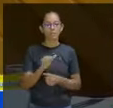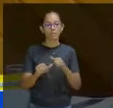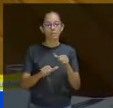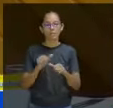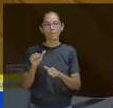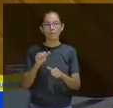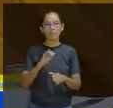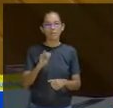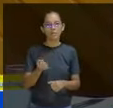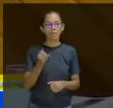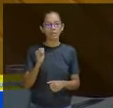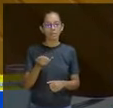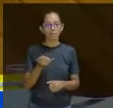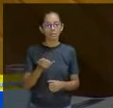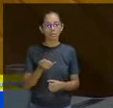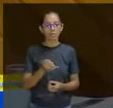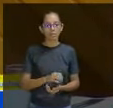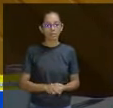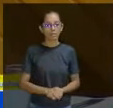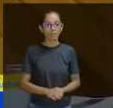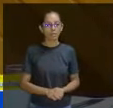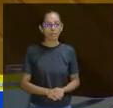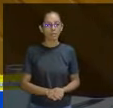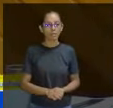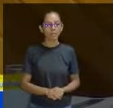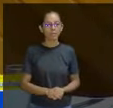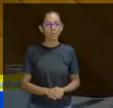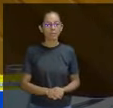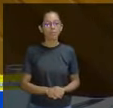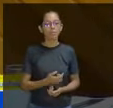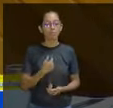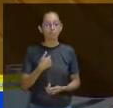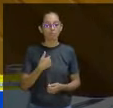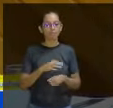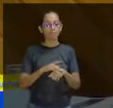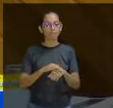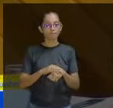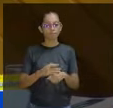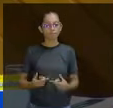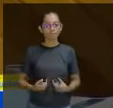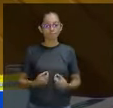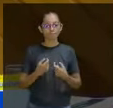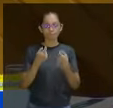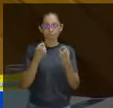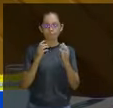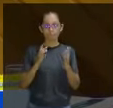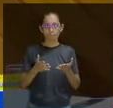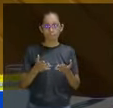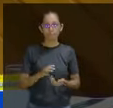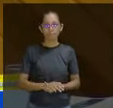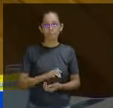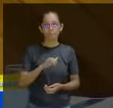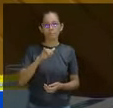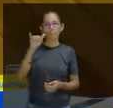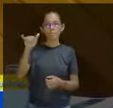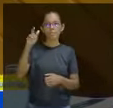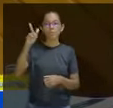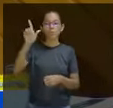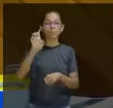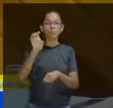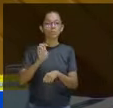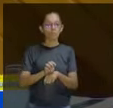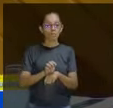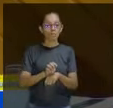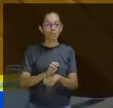adenocarcinoma maligno, metástase, e eu me submeti a um tratamento fora do estado. Foram 12 sessões de